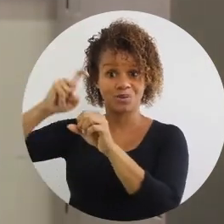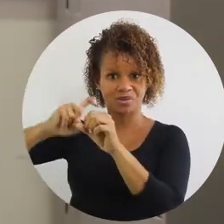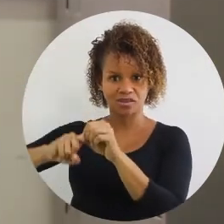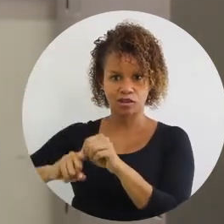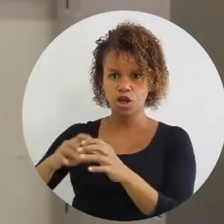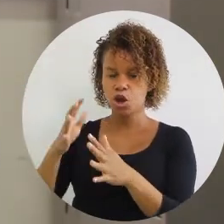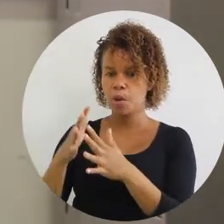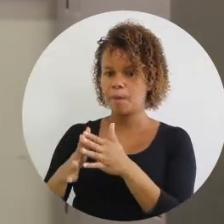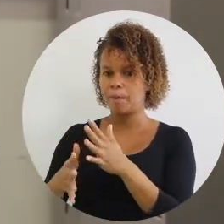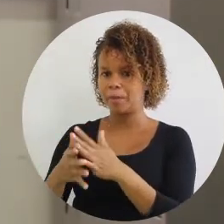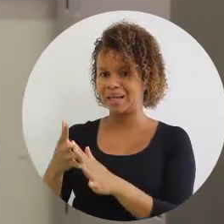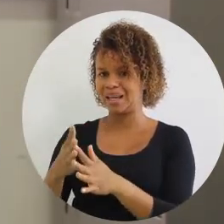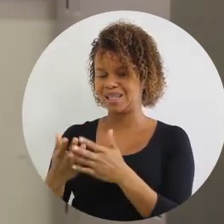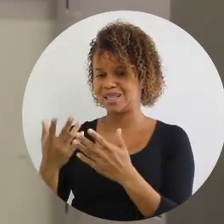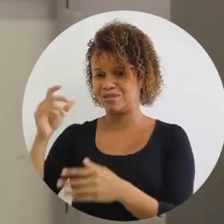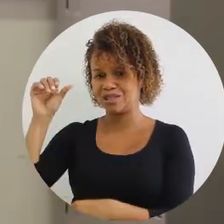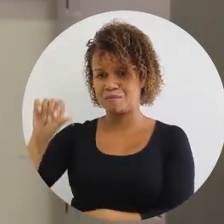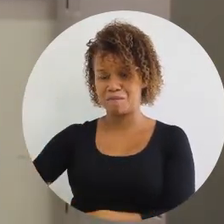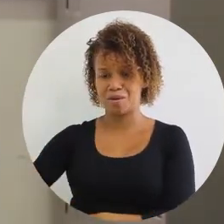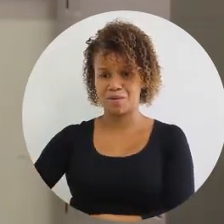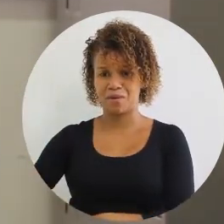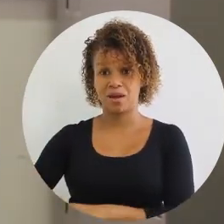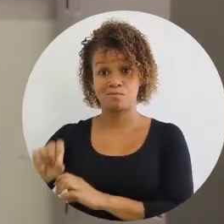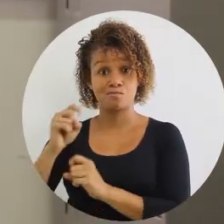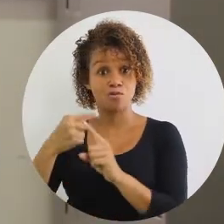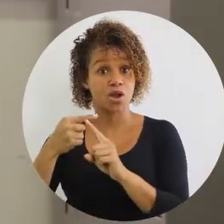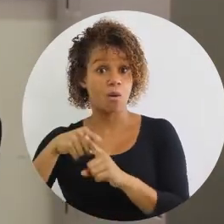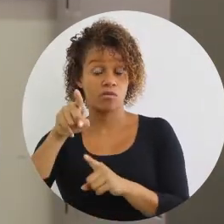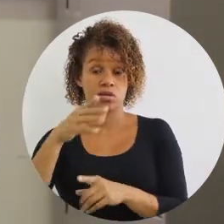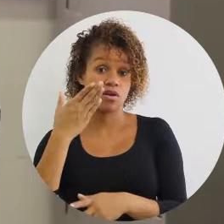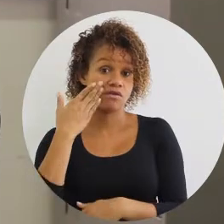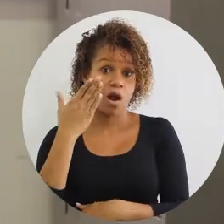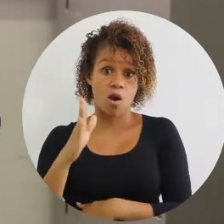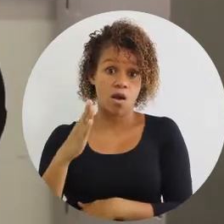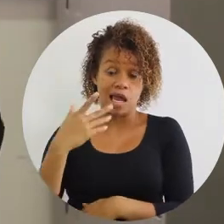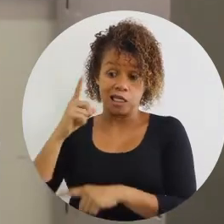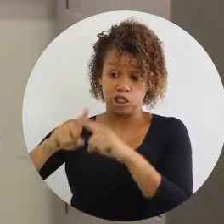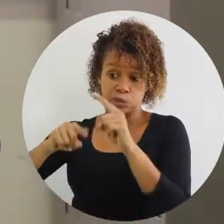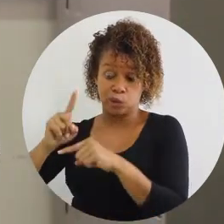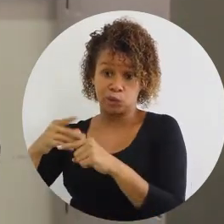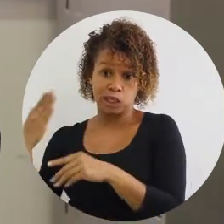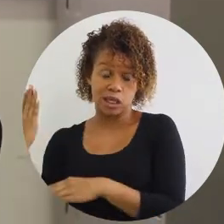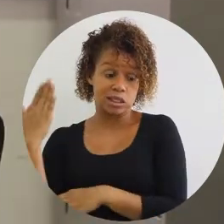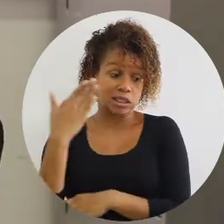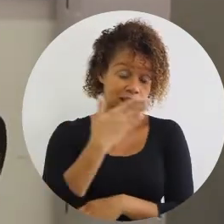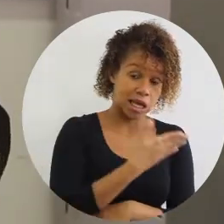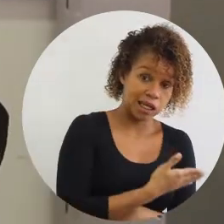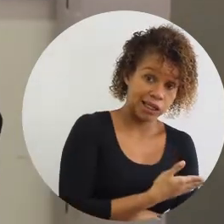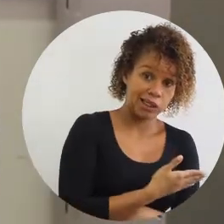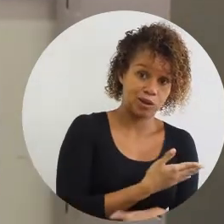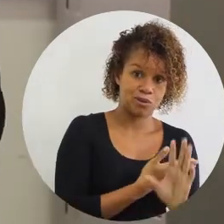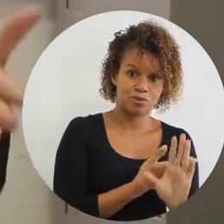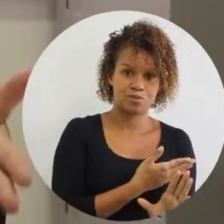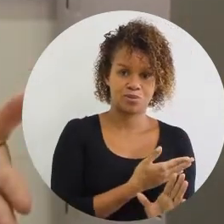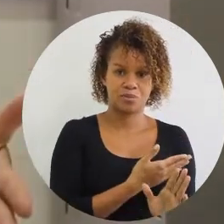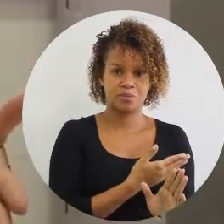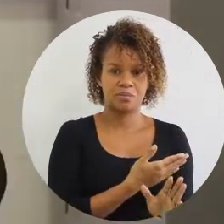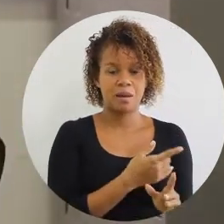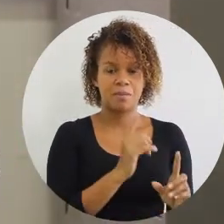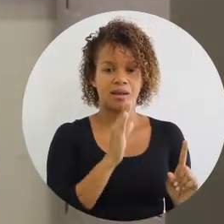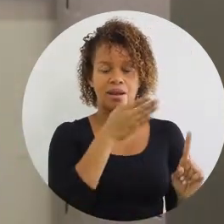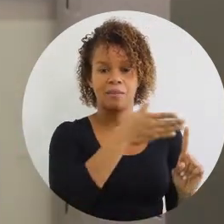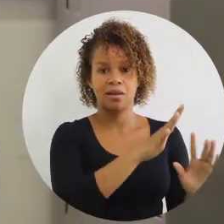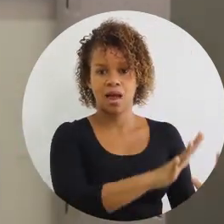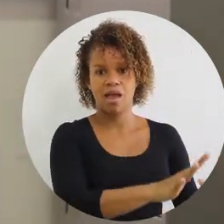a complicação ainda vai ser bem maior. Porque como você não disse que esses produtos estão saindo para esse